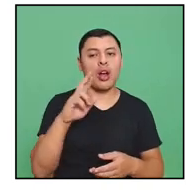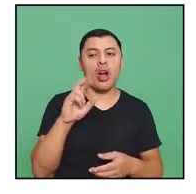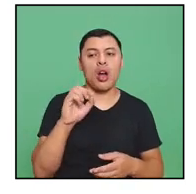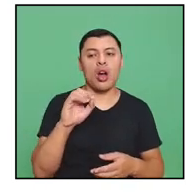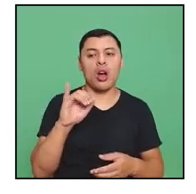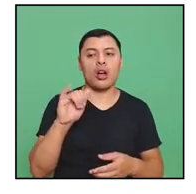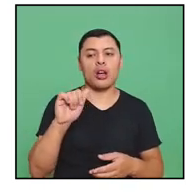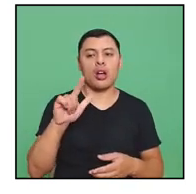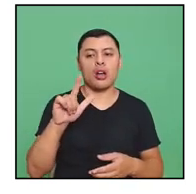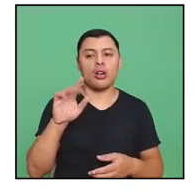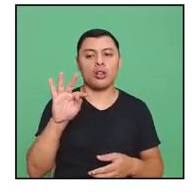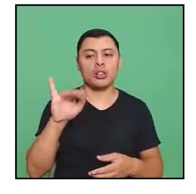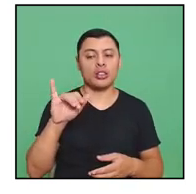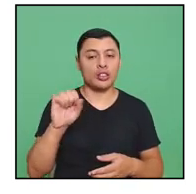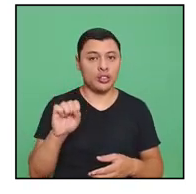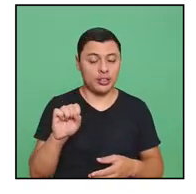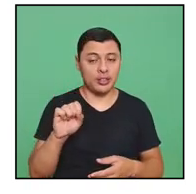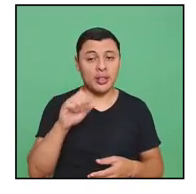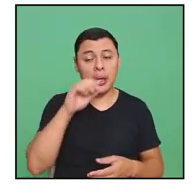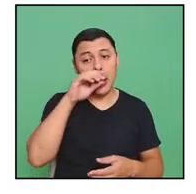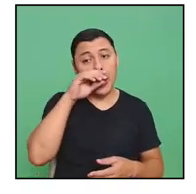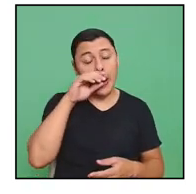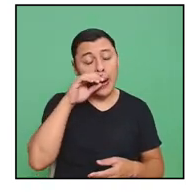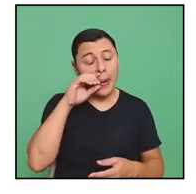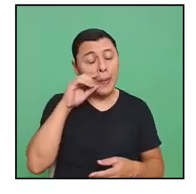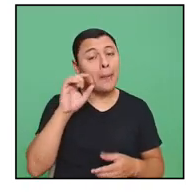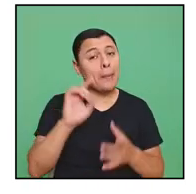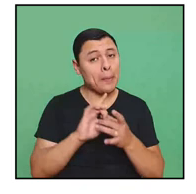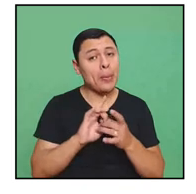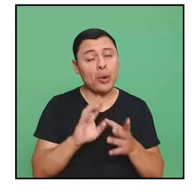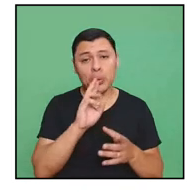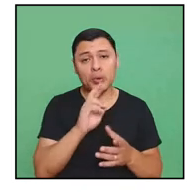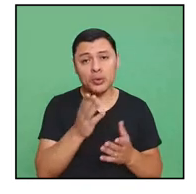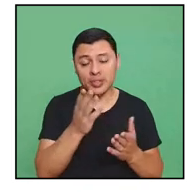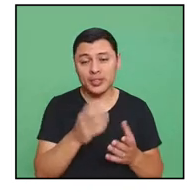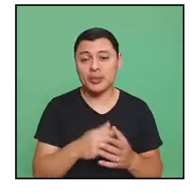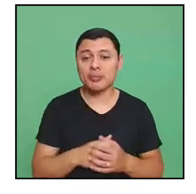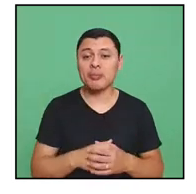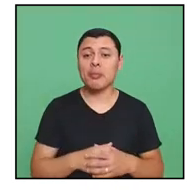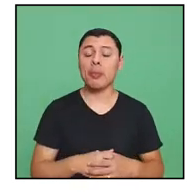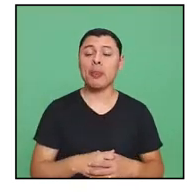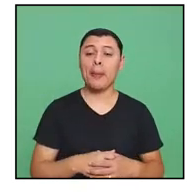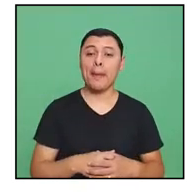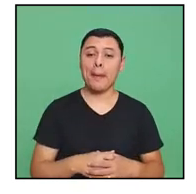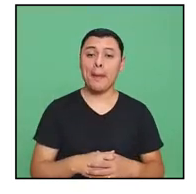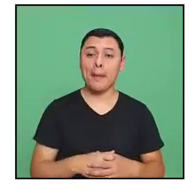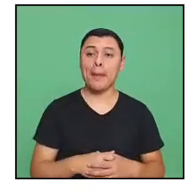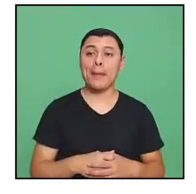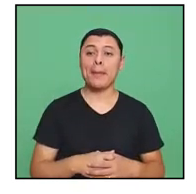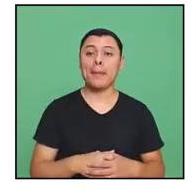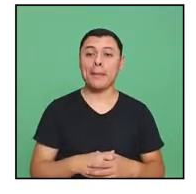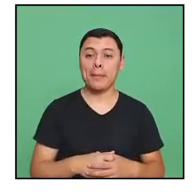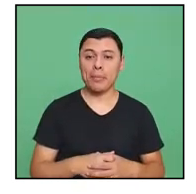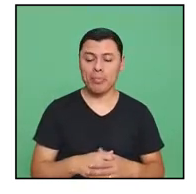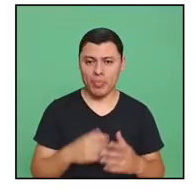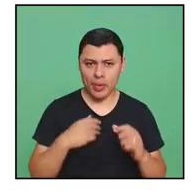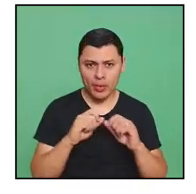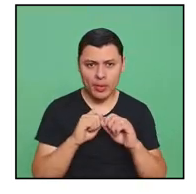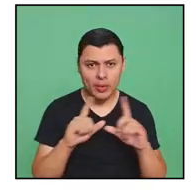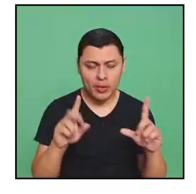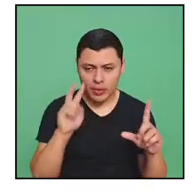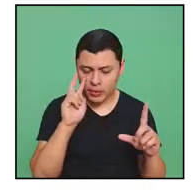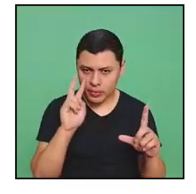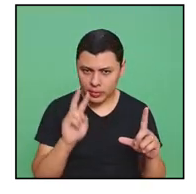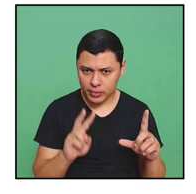Sim, mas eu acho que se você quiser responder. Tá, mas ele pergunta, eu tô com a tela aqui aberta também, só ver